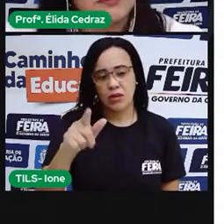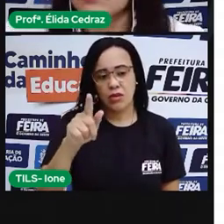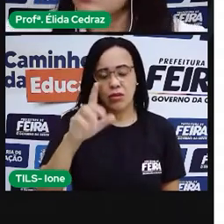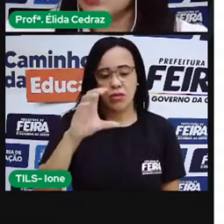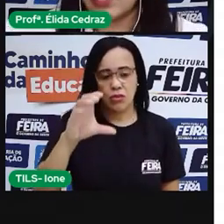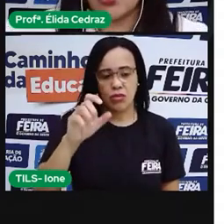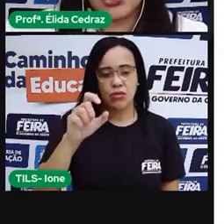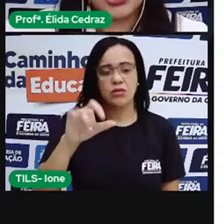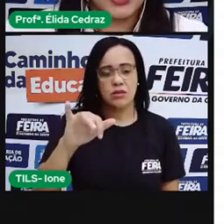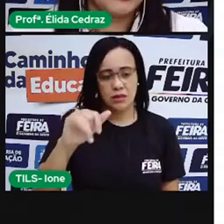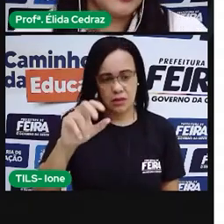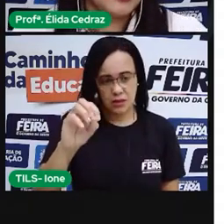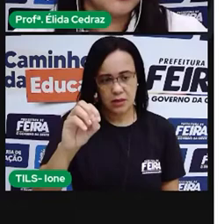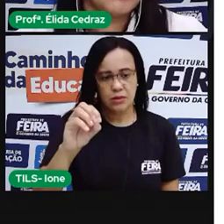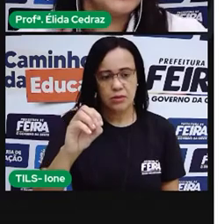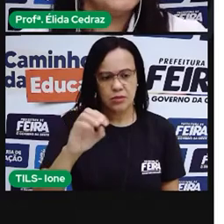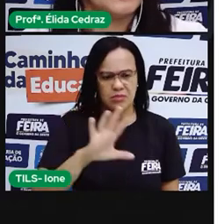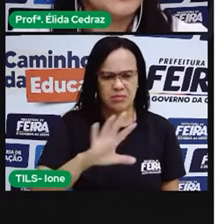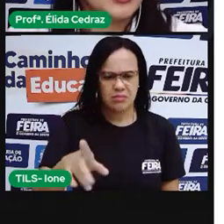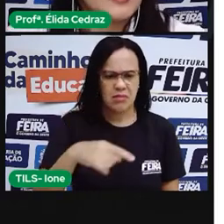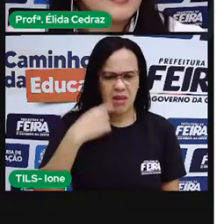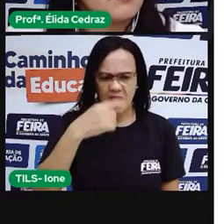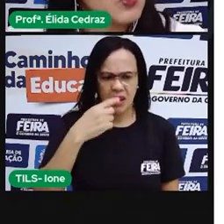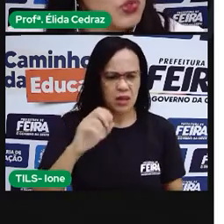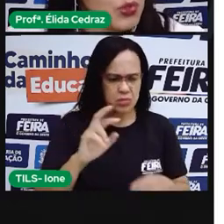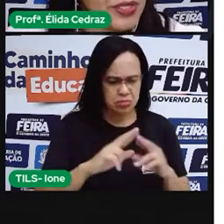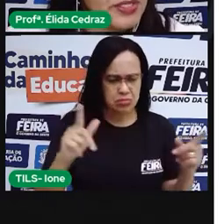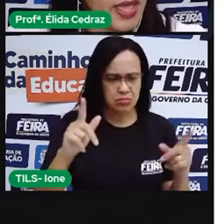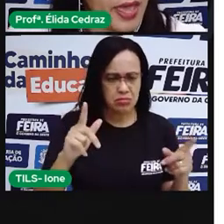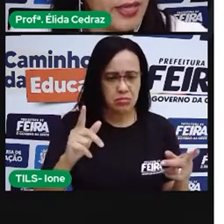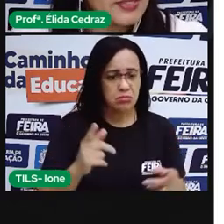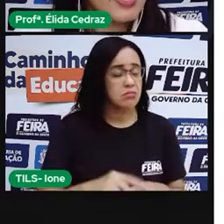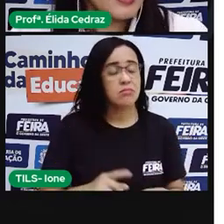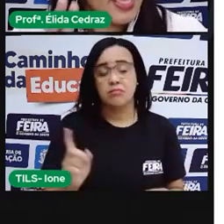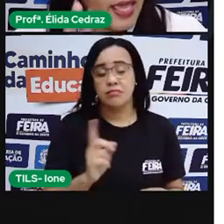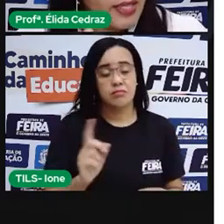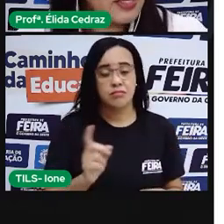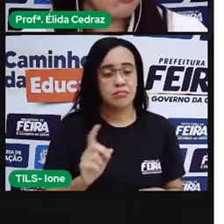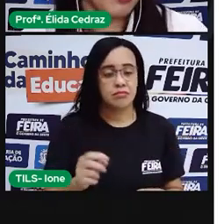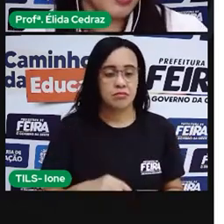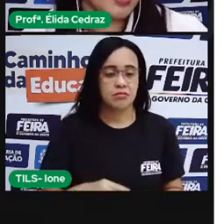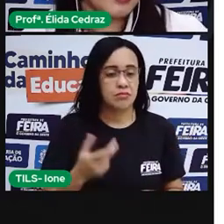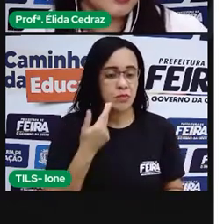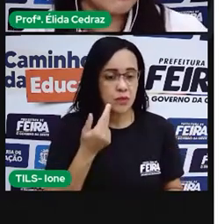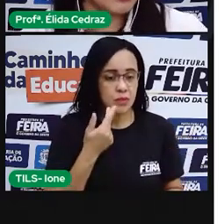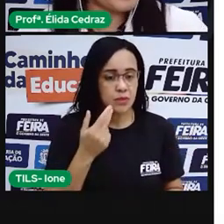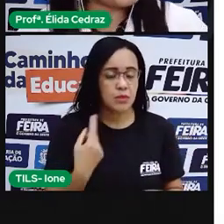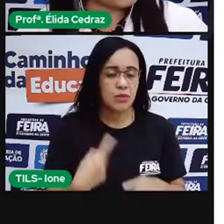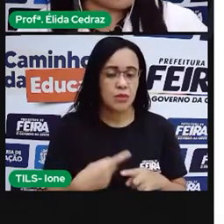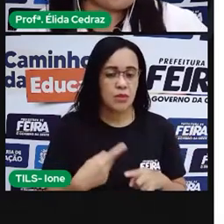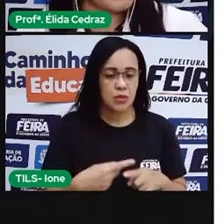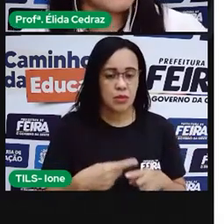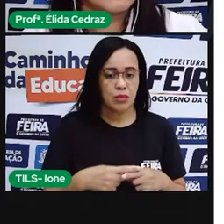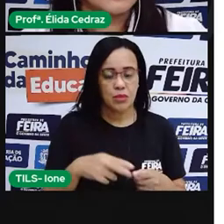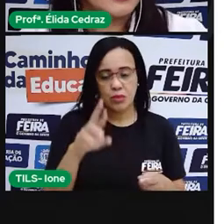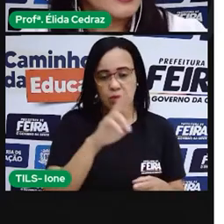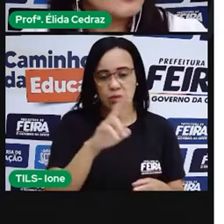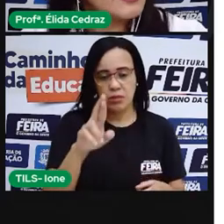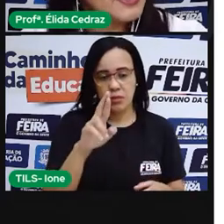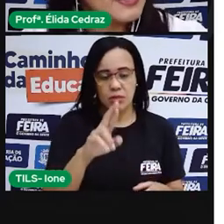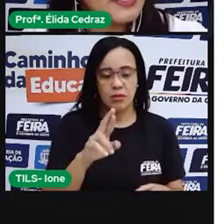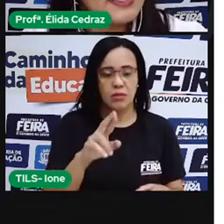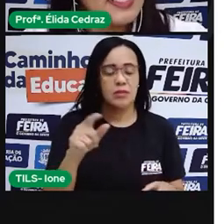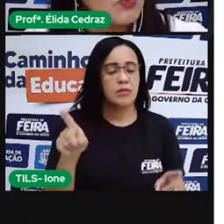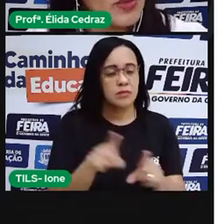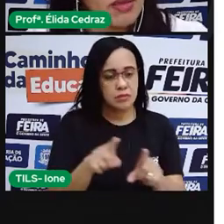língua? Não, de jeito nenhum. Nós utilizamos os dois R's entre vogais. A diferença é